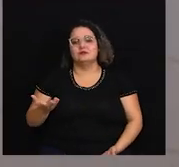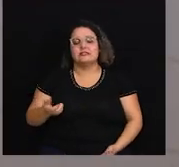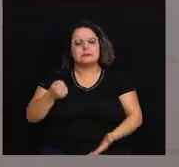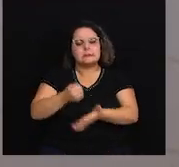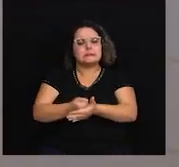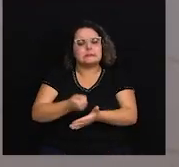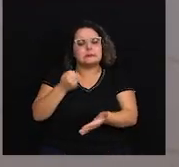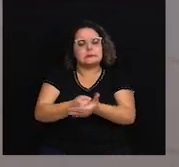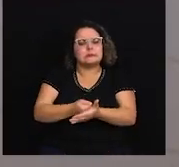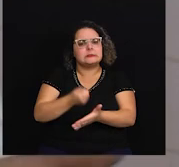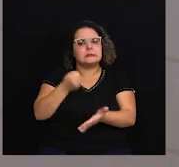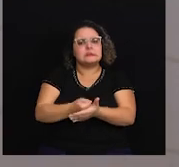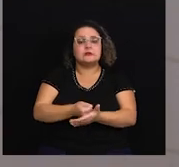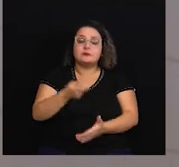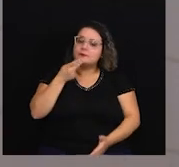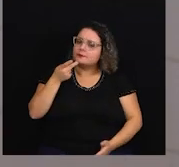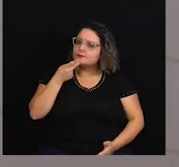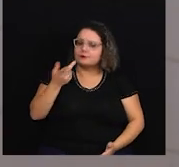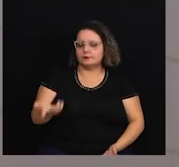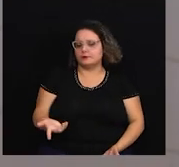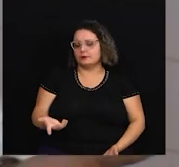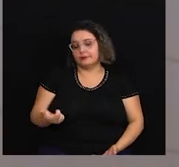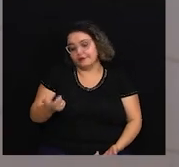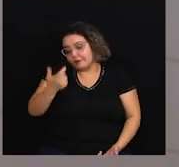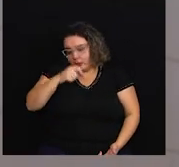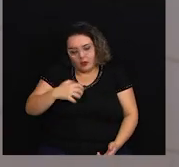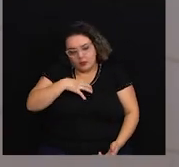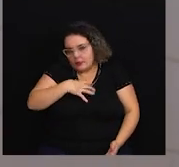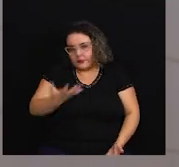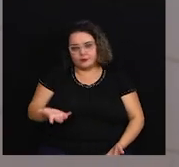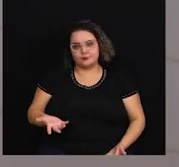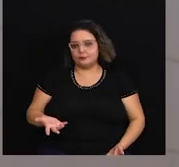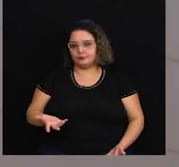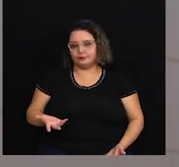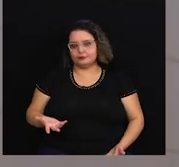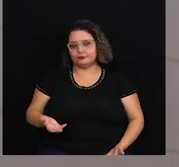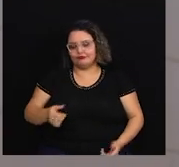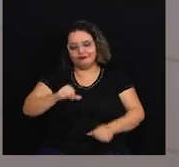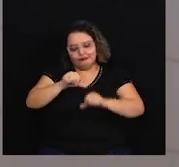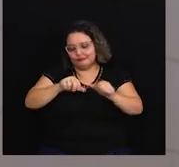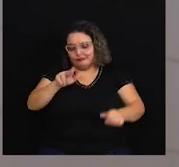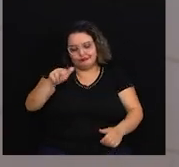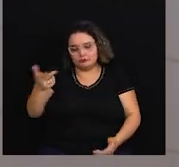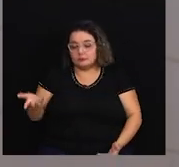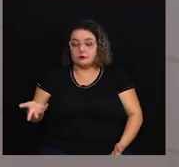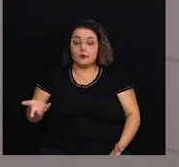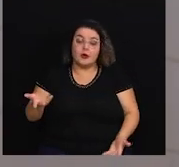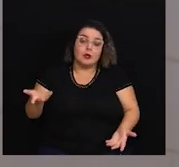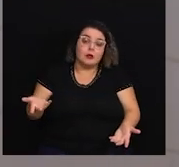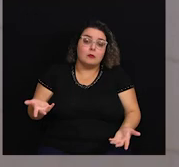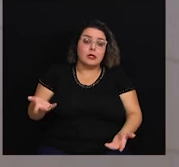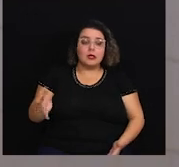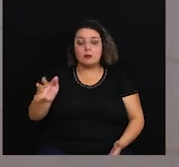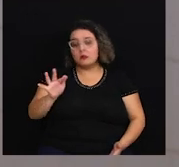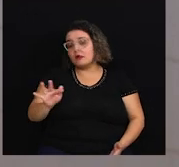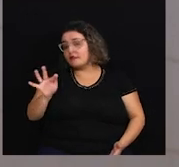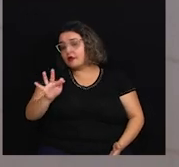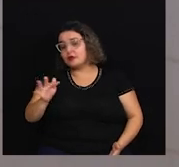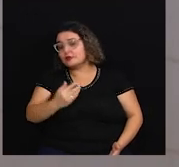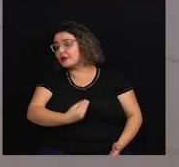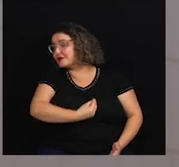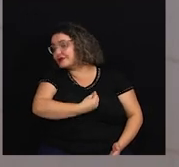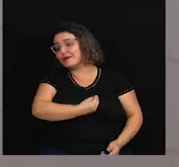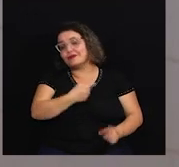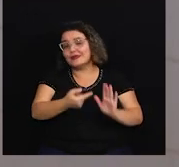eu falo assim olha eu sou assim não vou mudar nunca se você ver uma faculdade da vida que